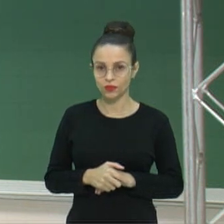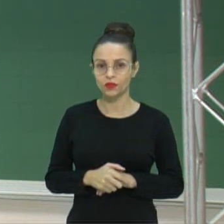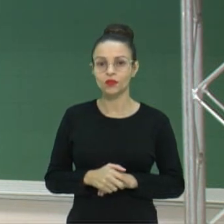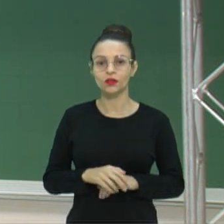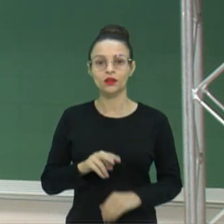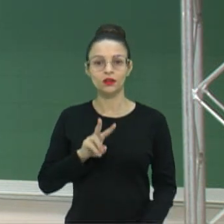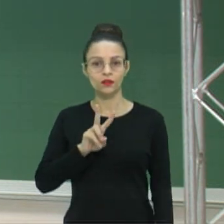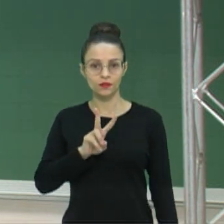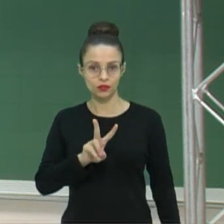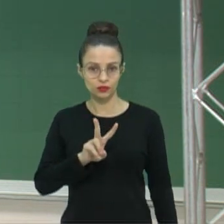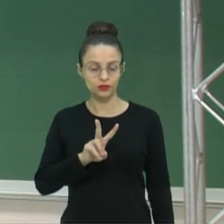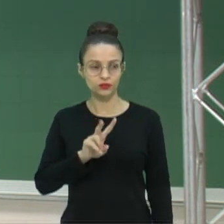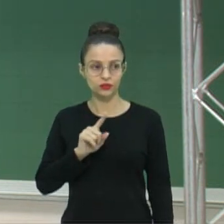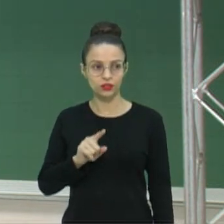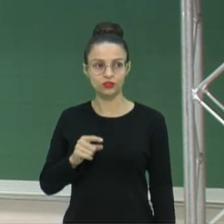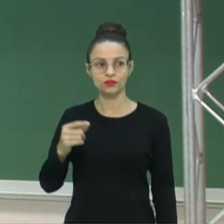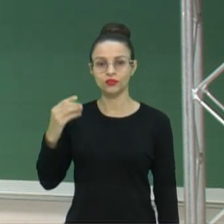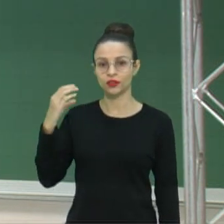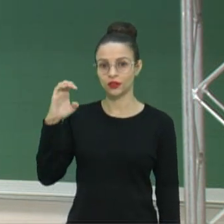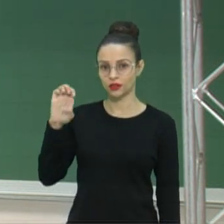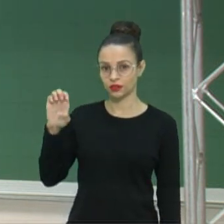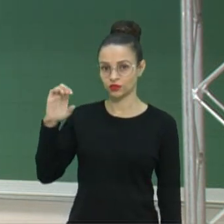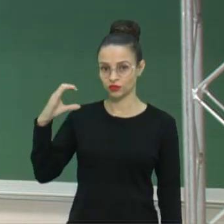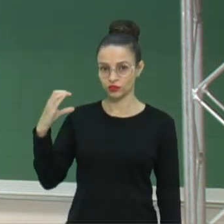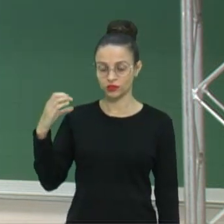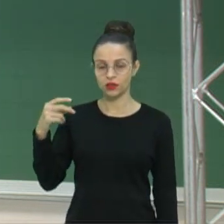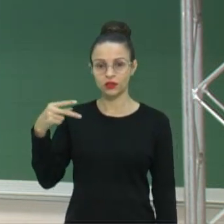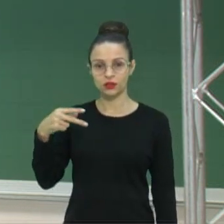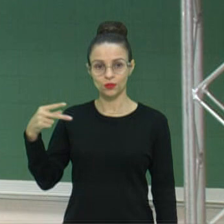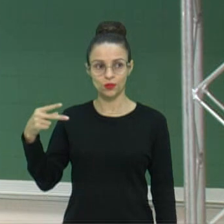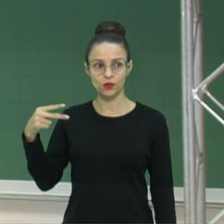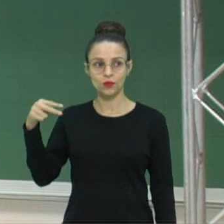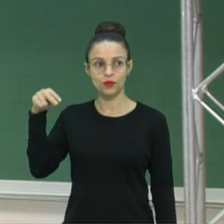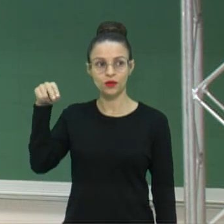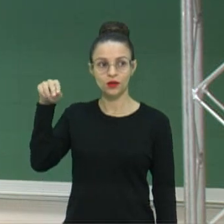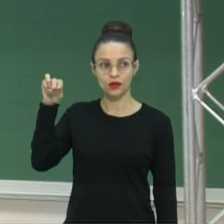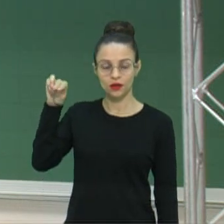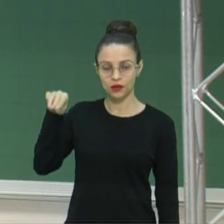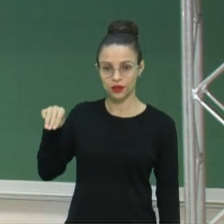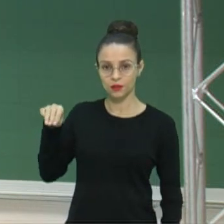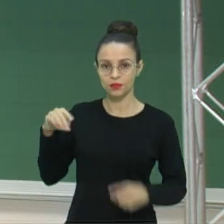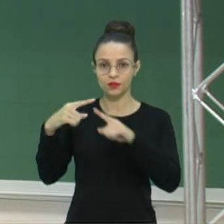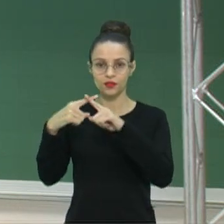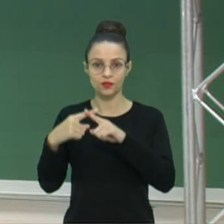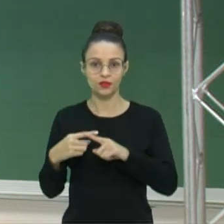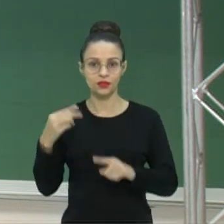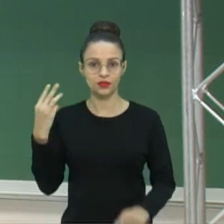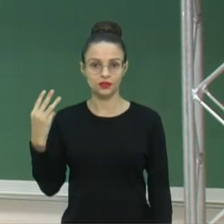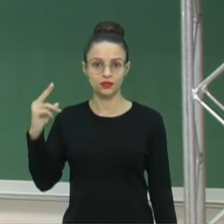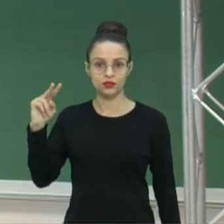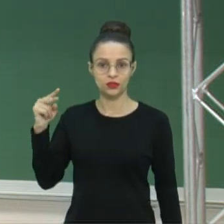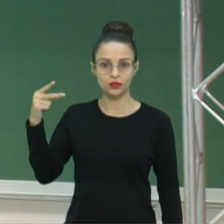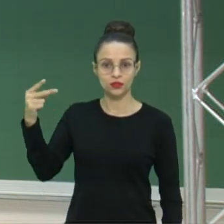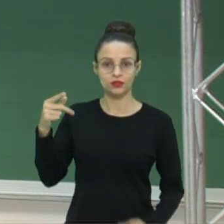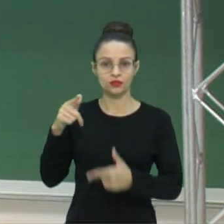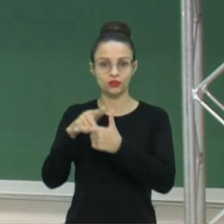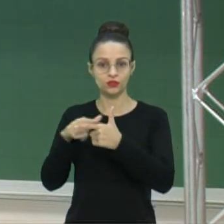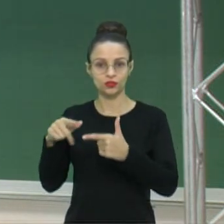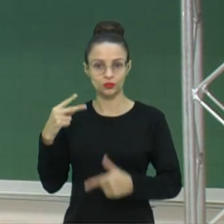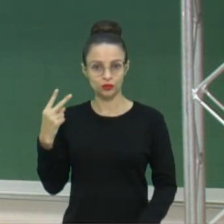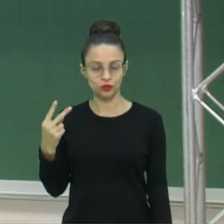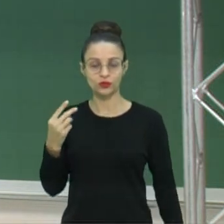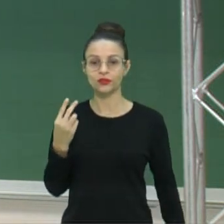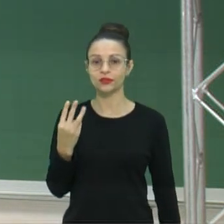energia cinética fica o seguinte: energia cinética é igual a m vezes 3 ao quadrado dividido por 2. 3